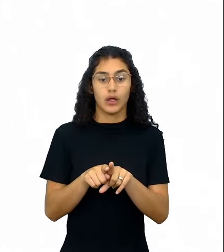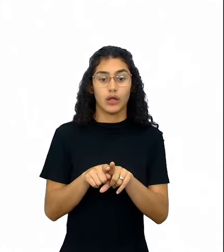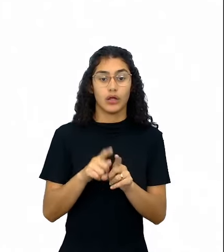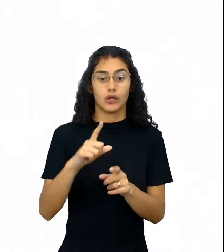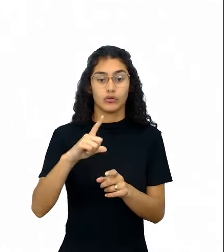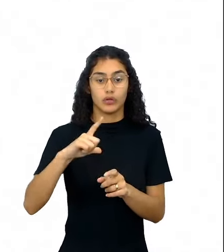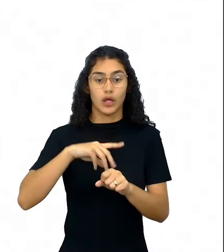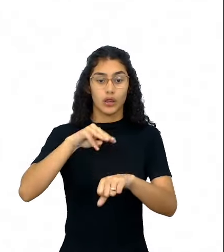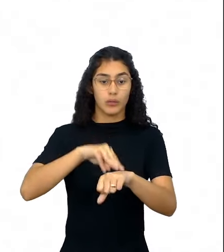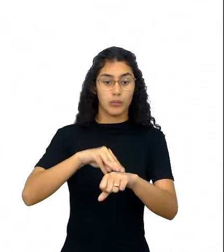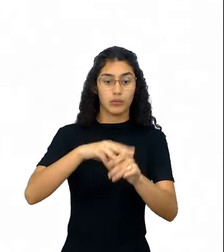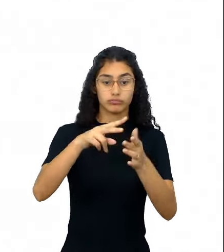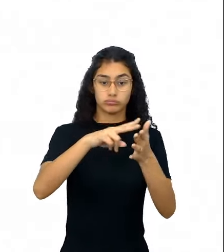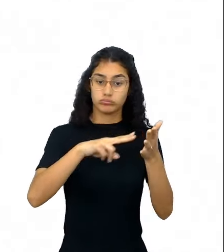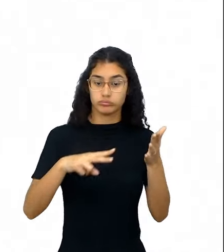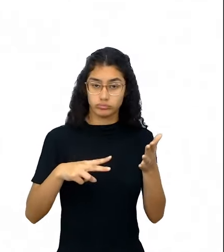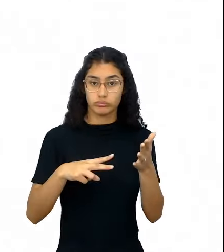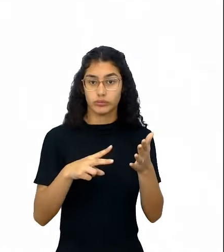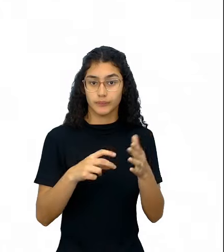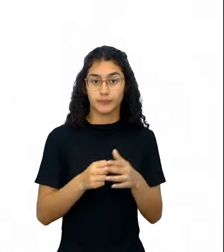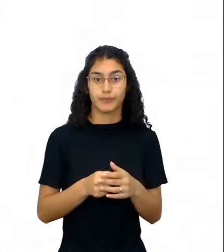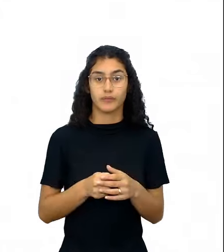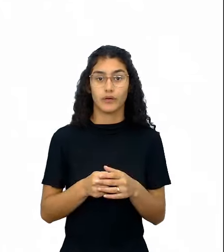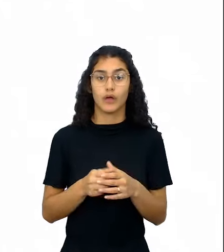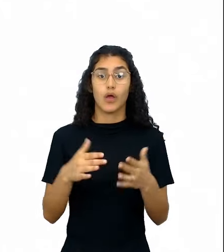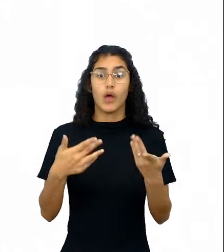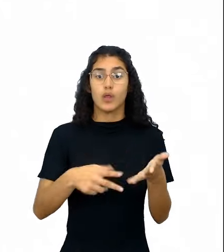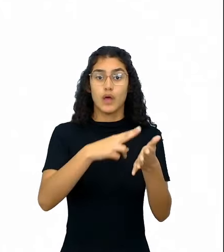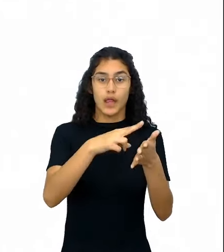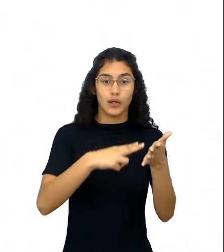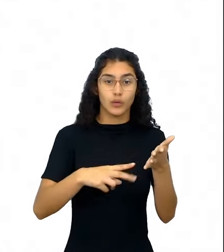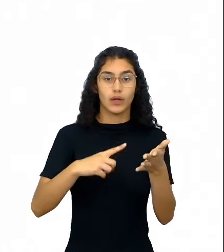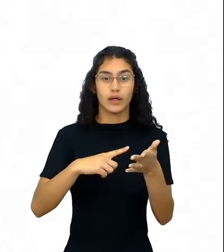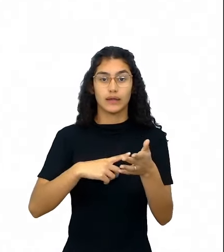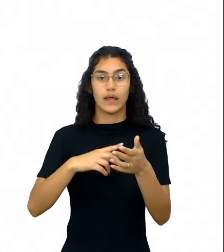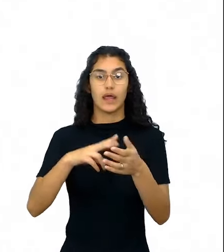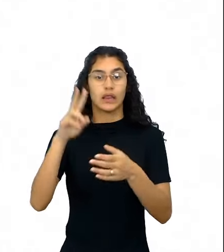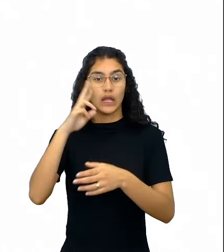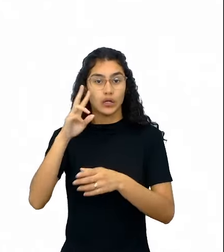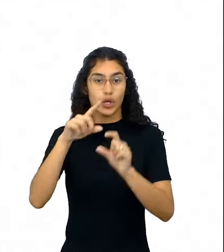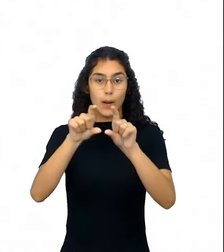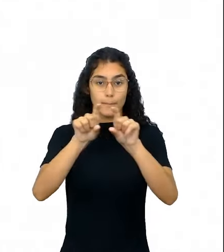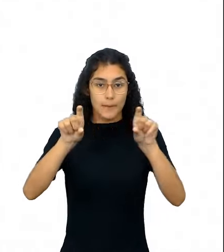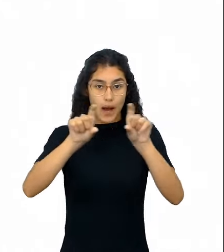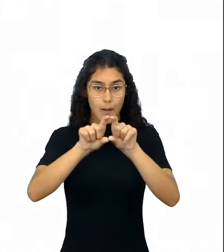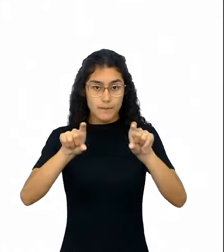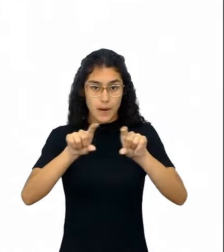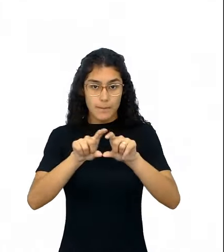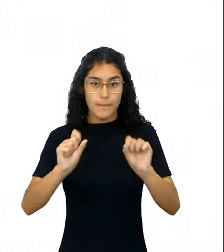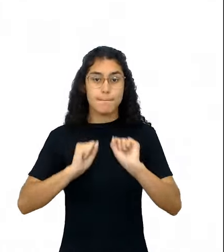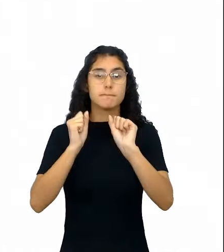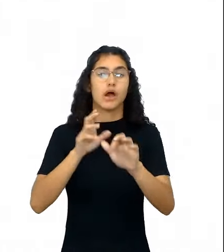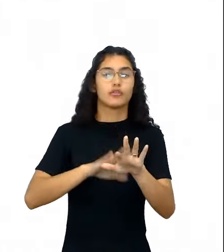abstração durante a leitura. Como a leitura das histórias em quadrinhos podem fazer